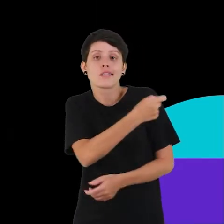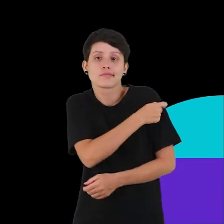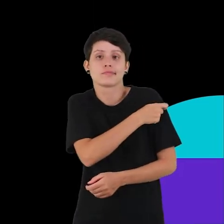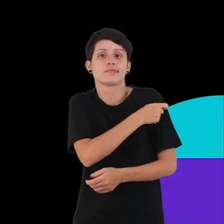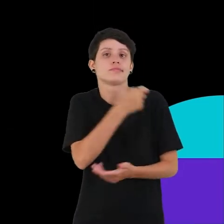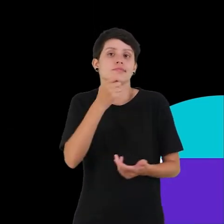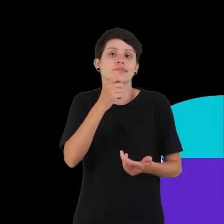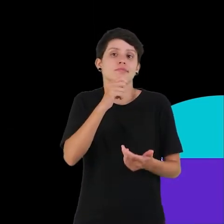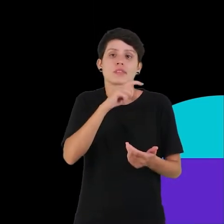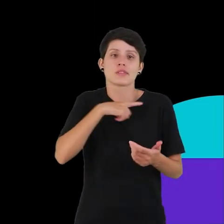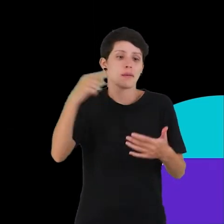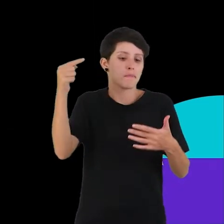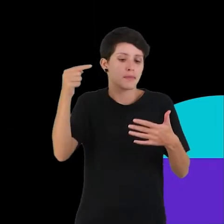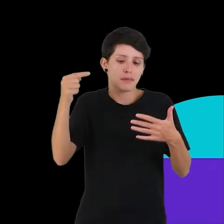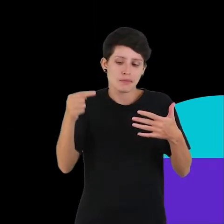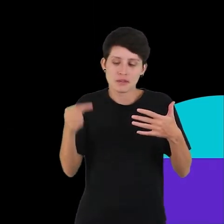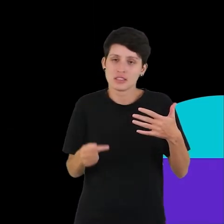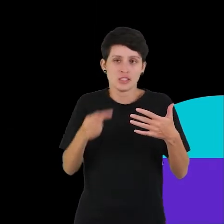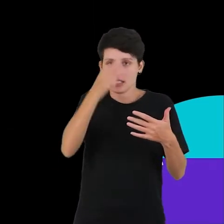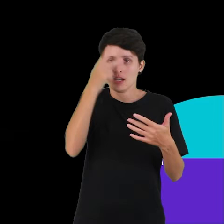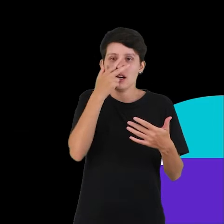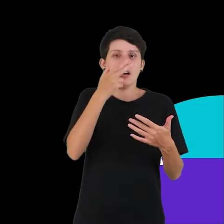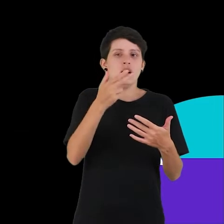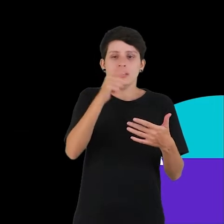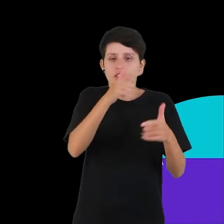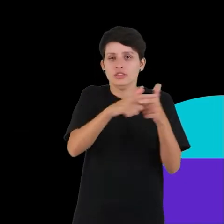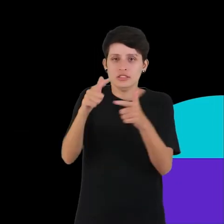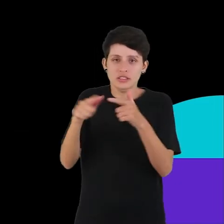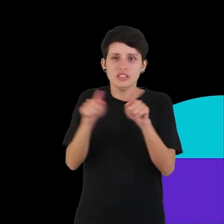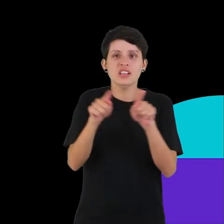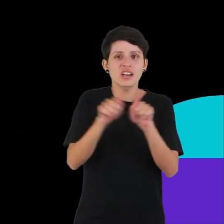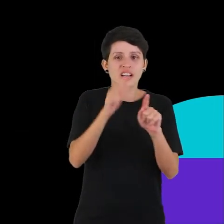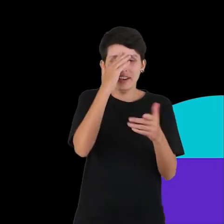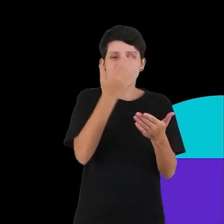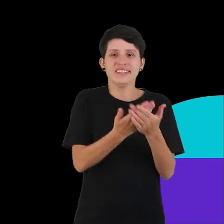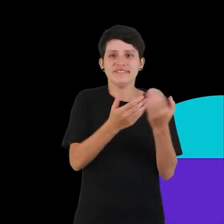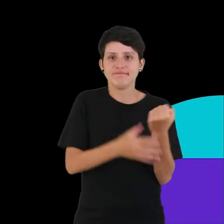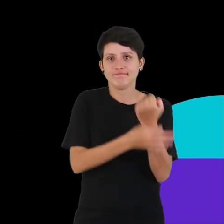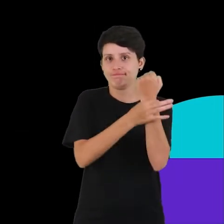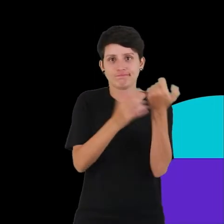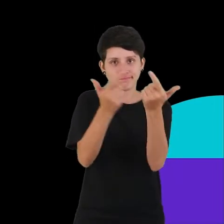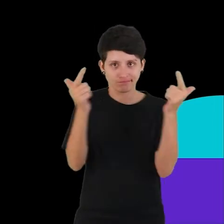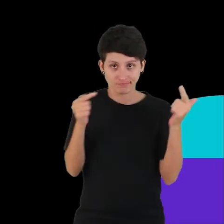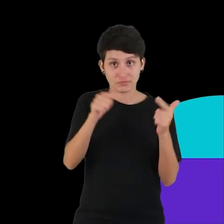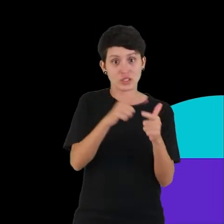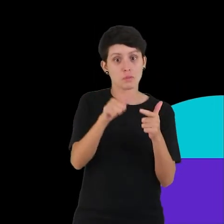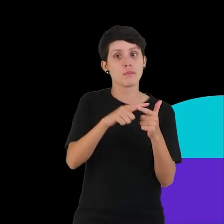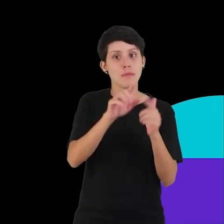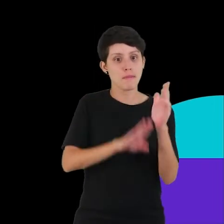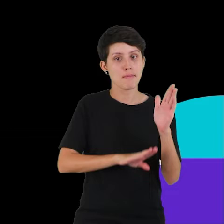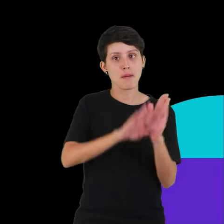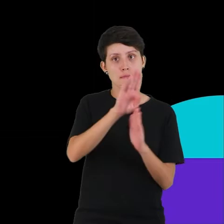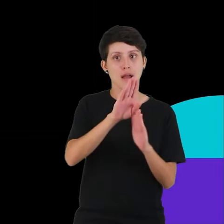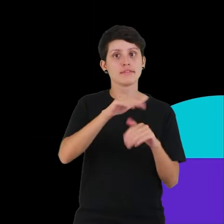produção da vacina, hoje é um problema de confiança. Então, é um problema que também evoluiu e ele se tornou mais complexo, tem